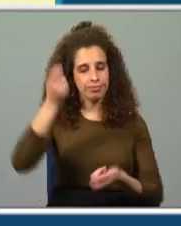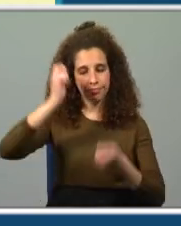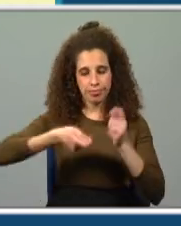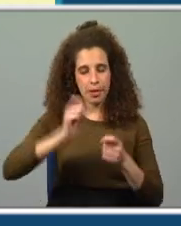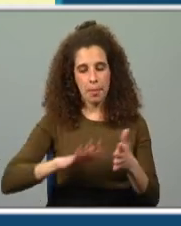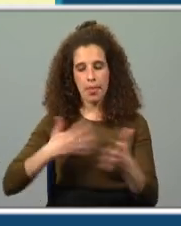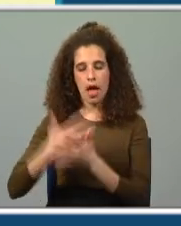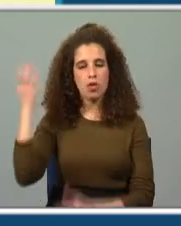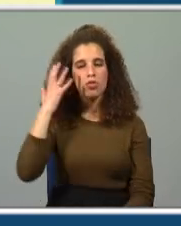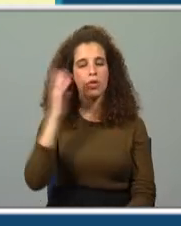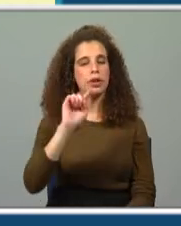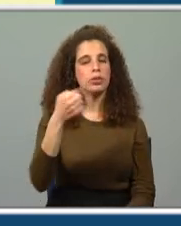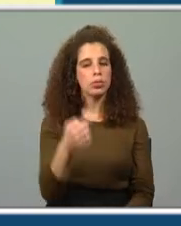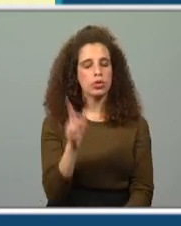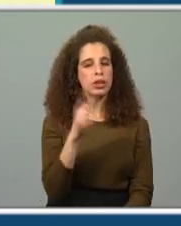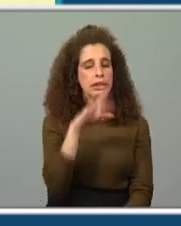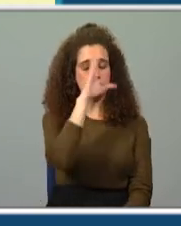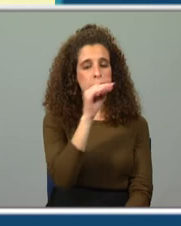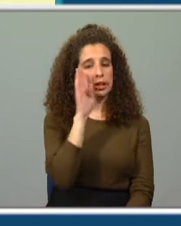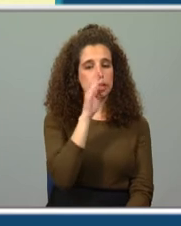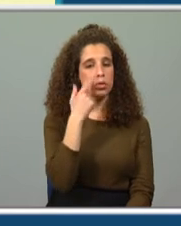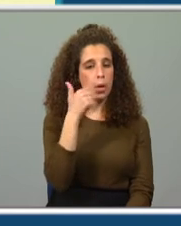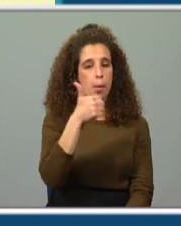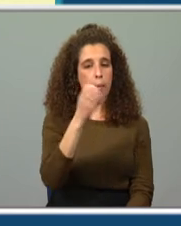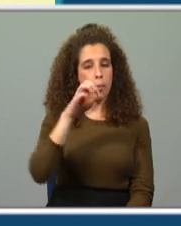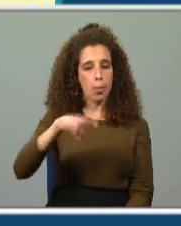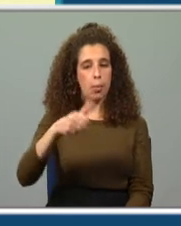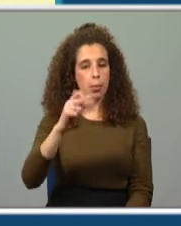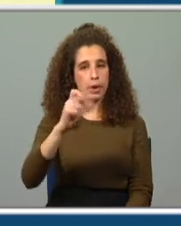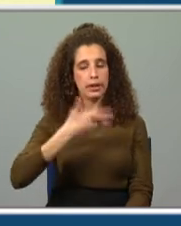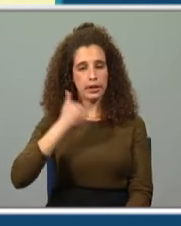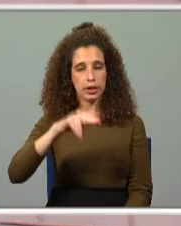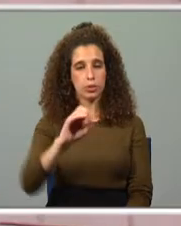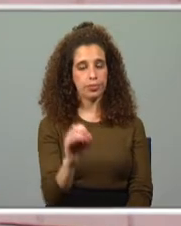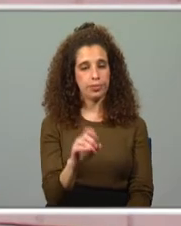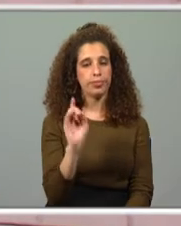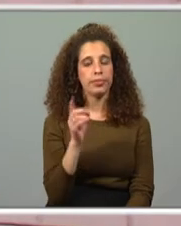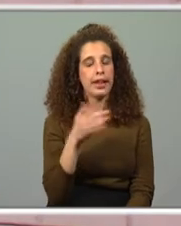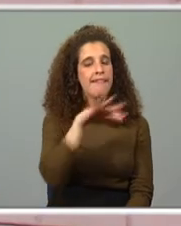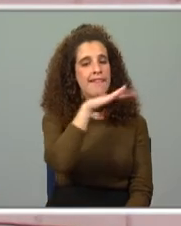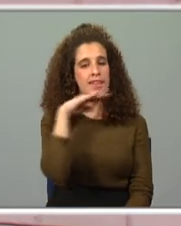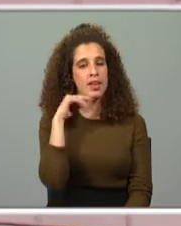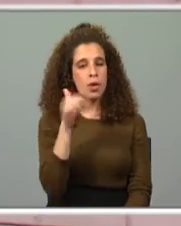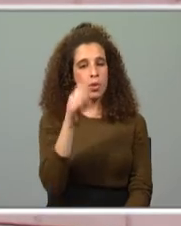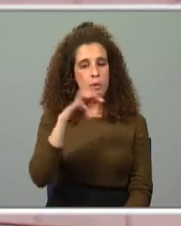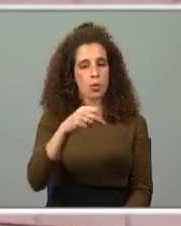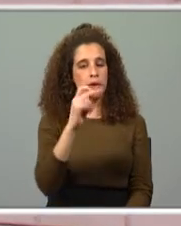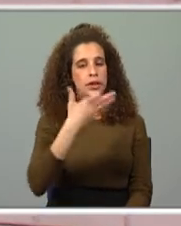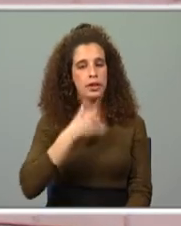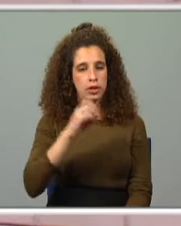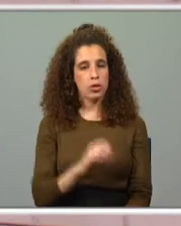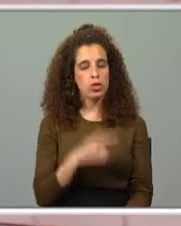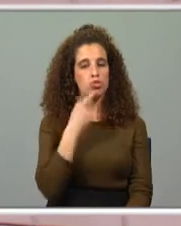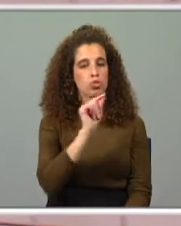produzirem som. E temos ali um que eu não sei se vocês conhecem o nome, que é o bombardino. E é engraçado que o Bombardino é um nome que se dá